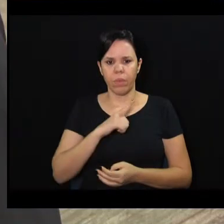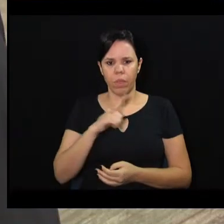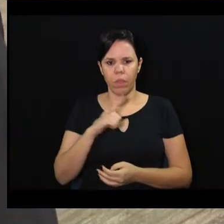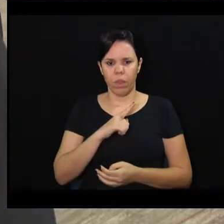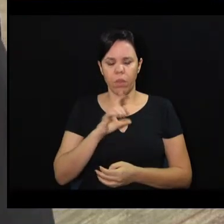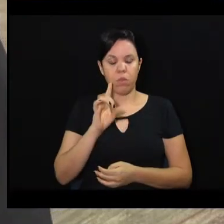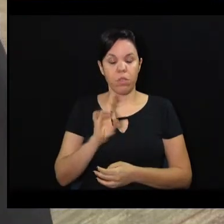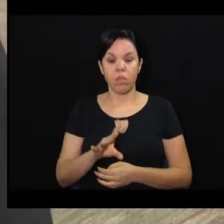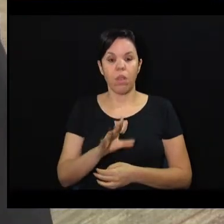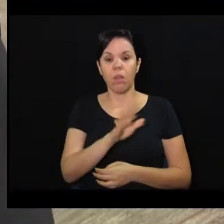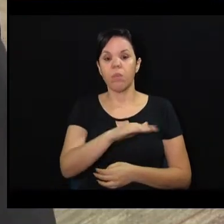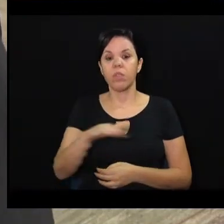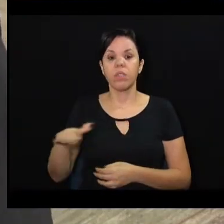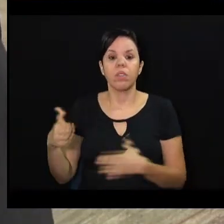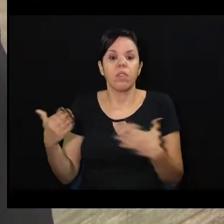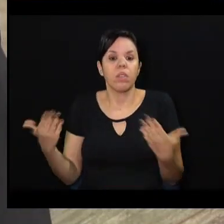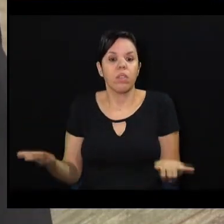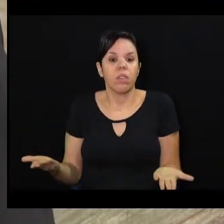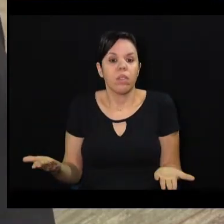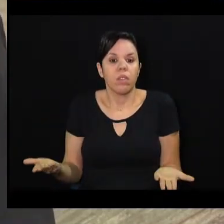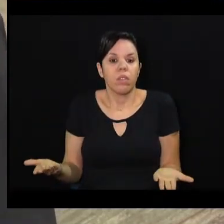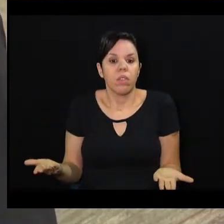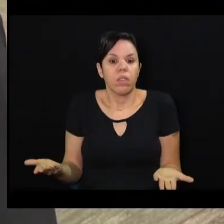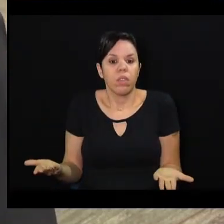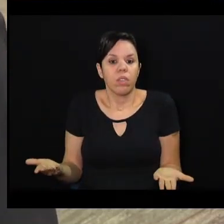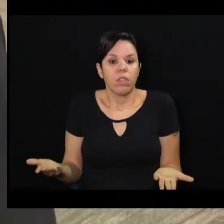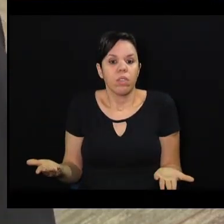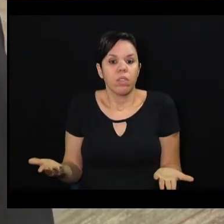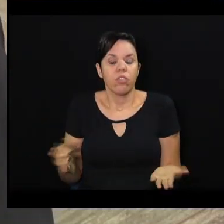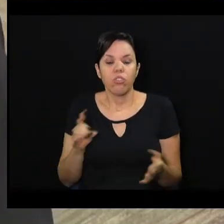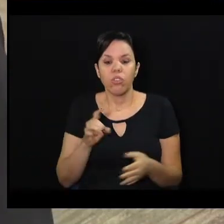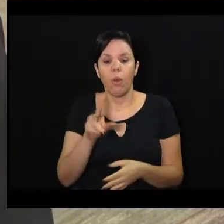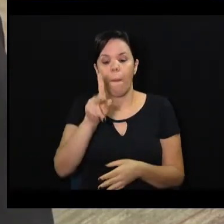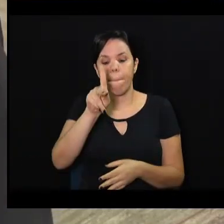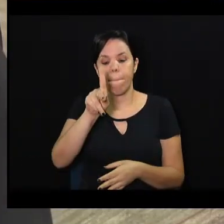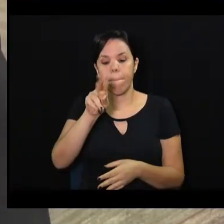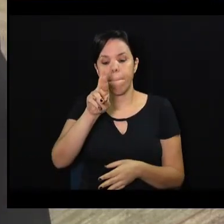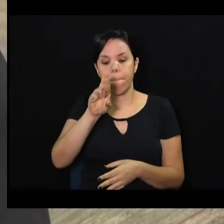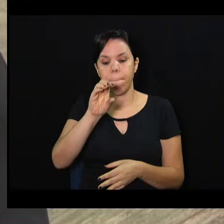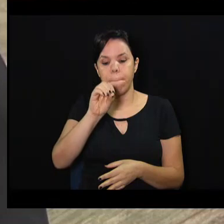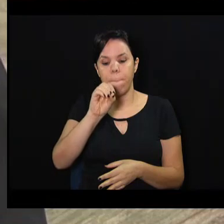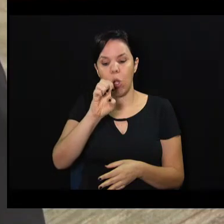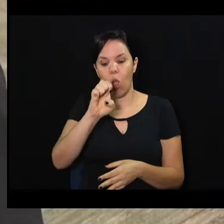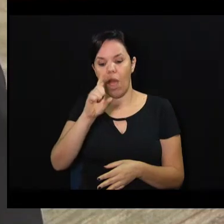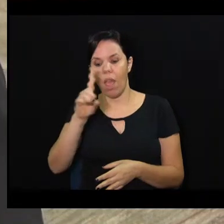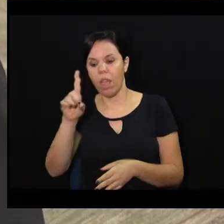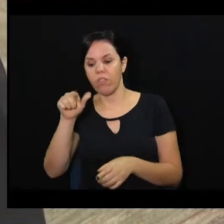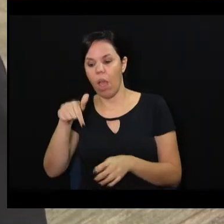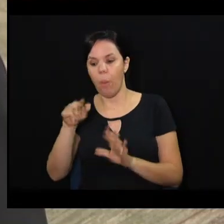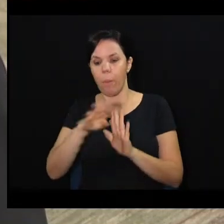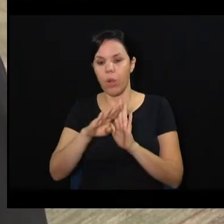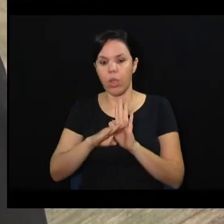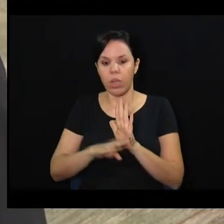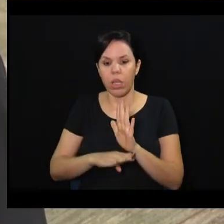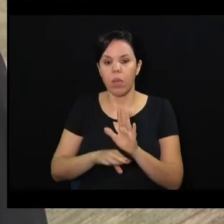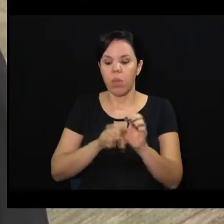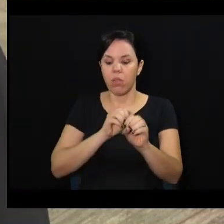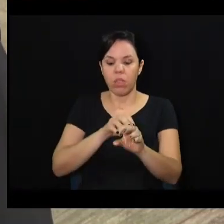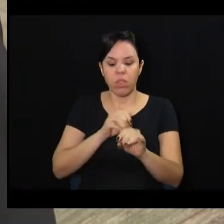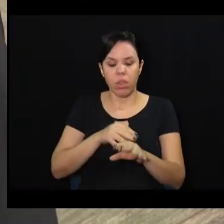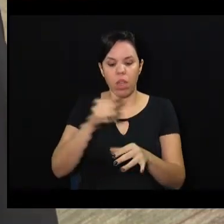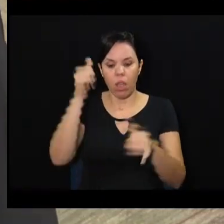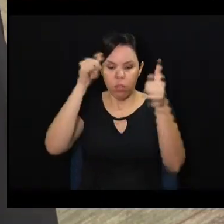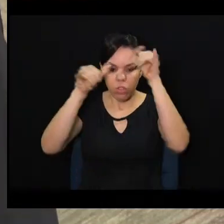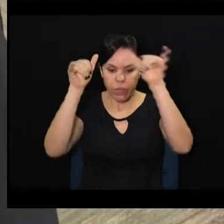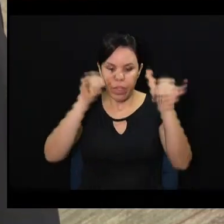as crianças? Né? Apenas o serviço do PROED, que é um programa educacional de combate às drogas, né, da